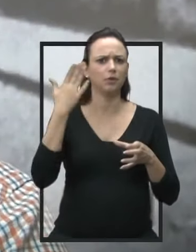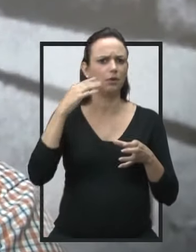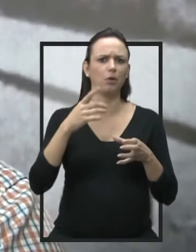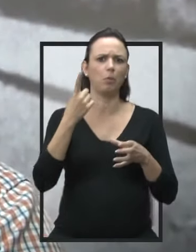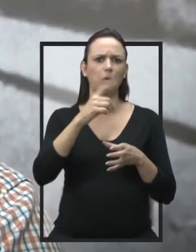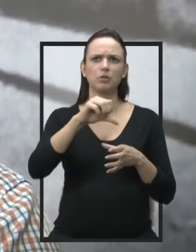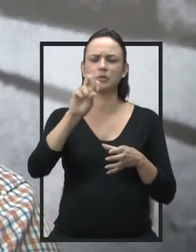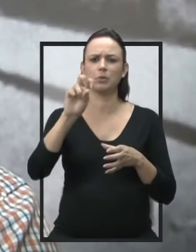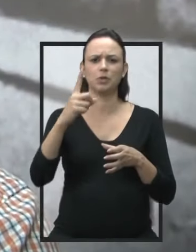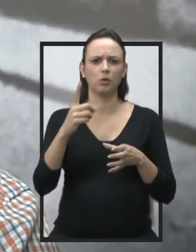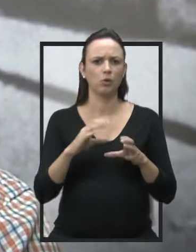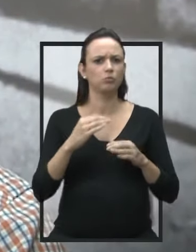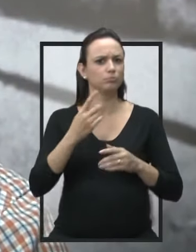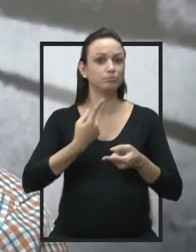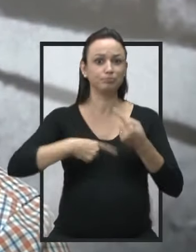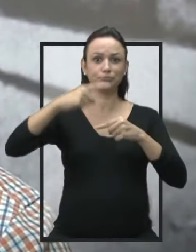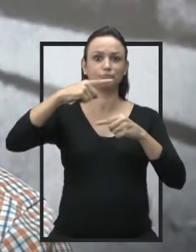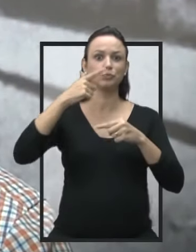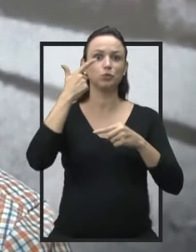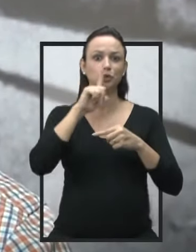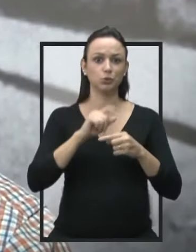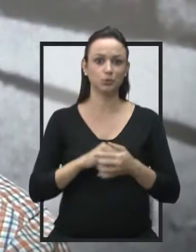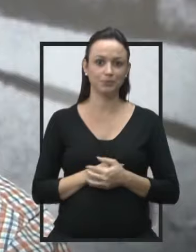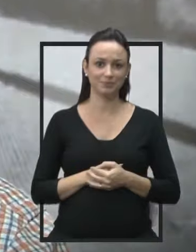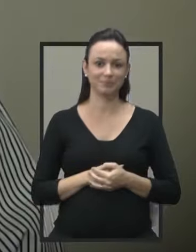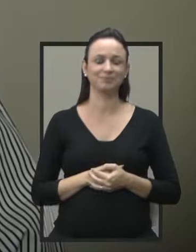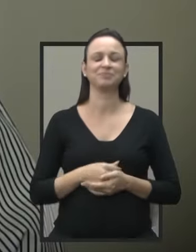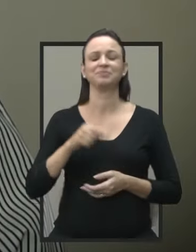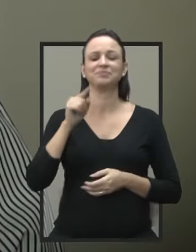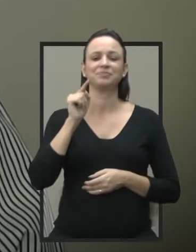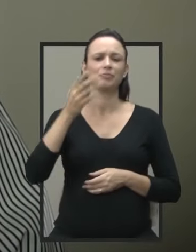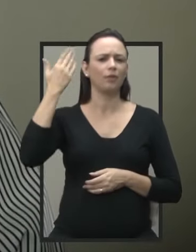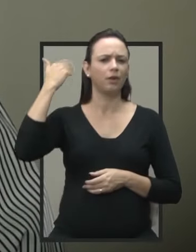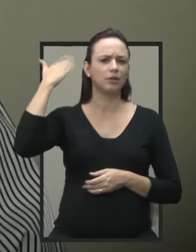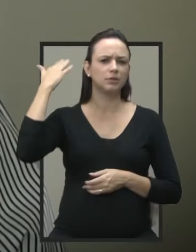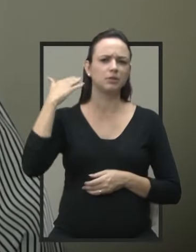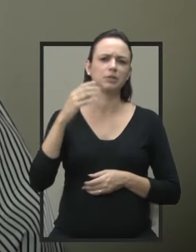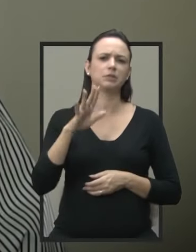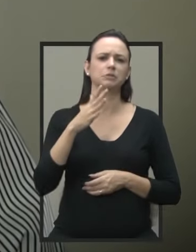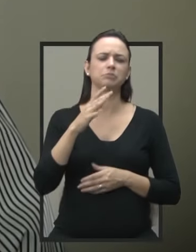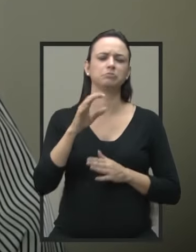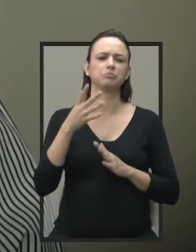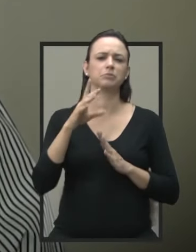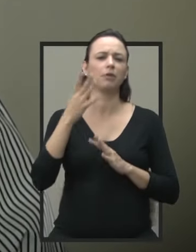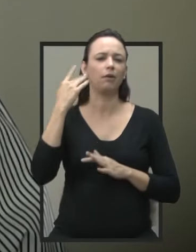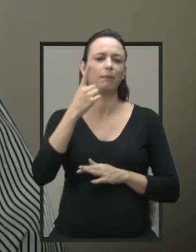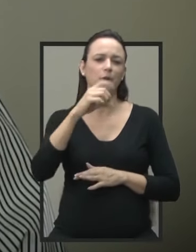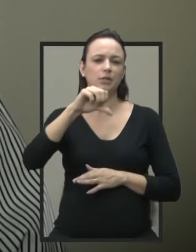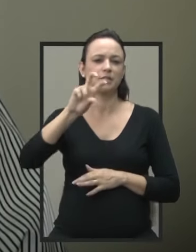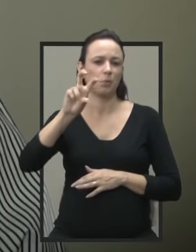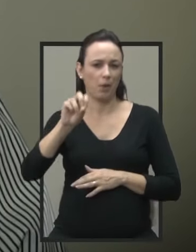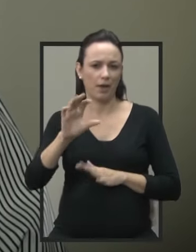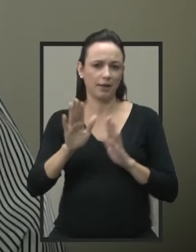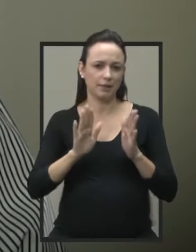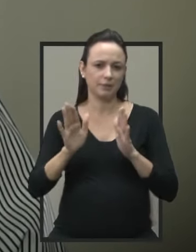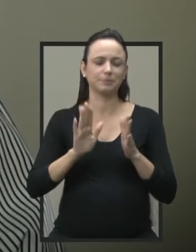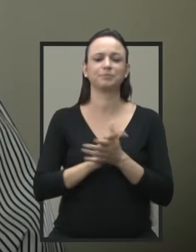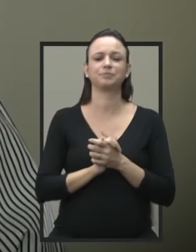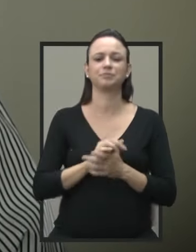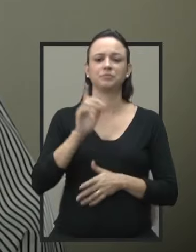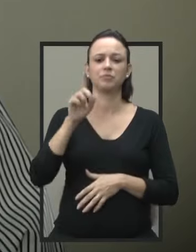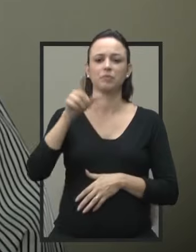de 51 que acaba subindo em 52, né? Naquela época, na década de 50,